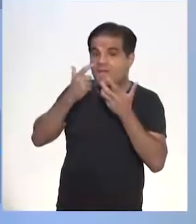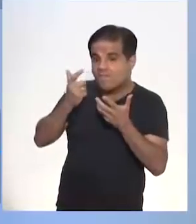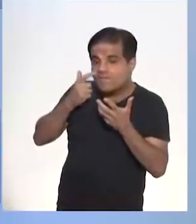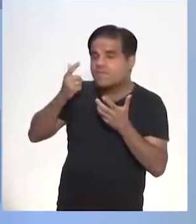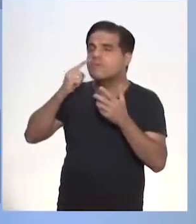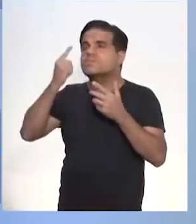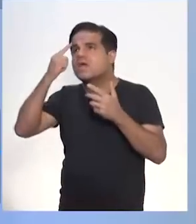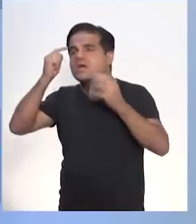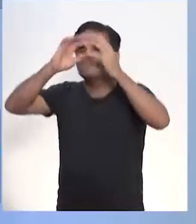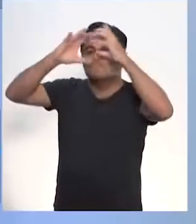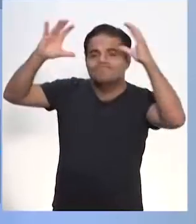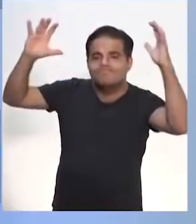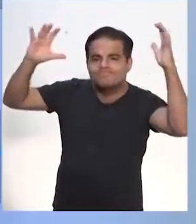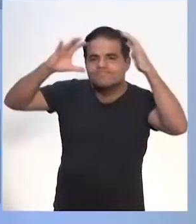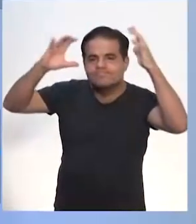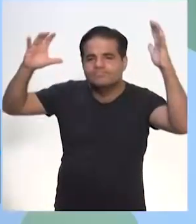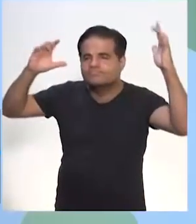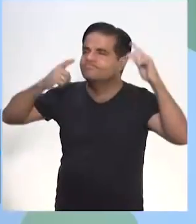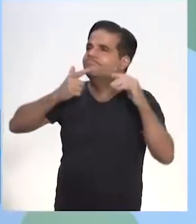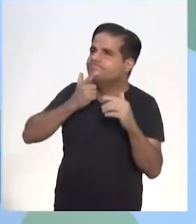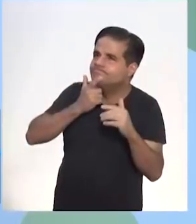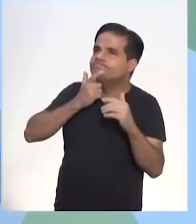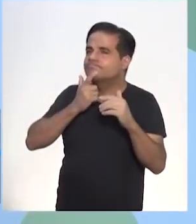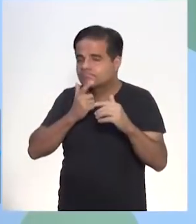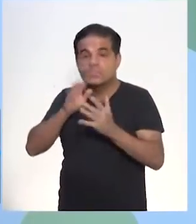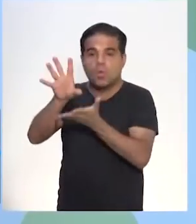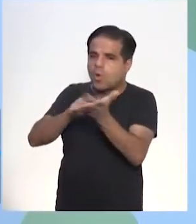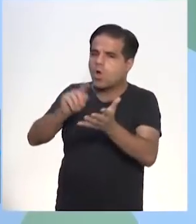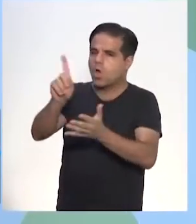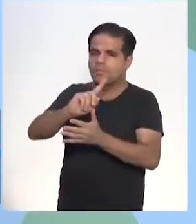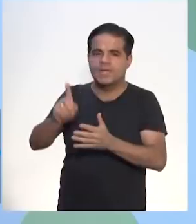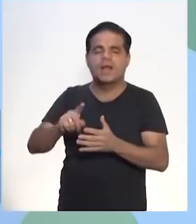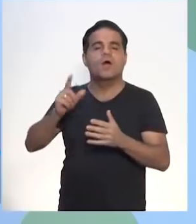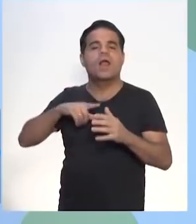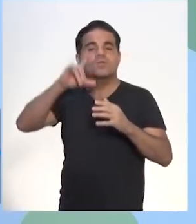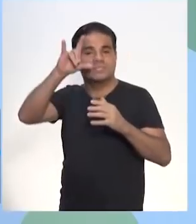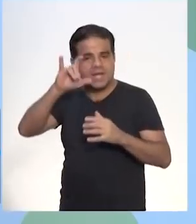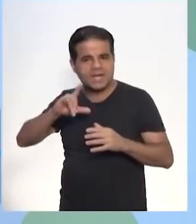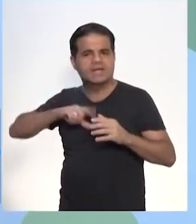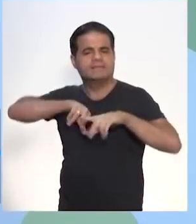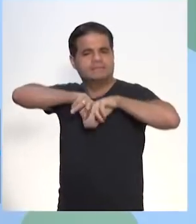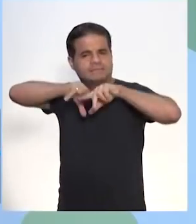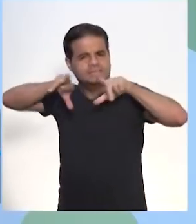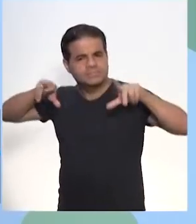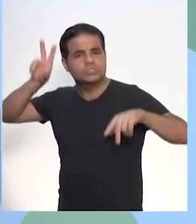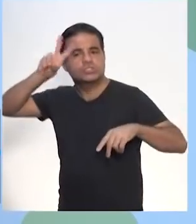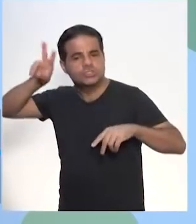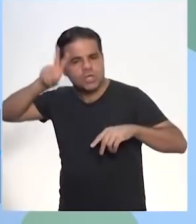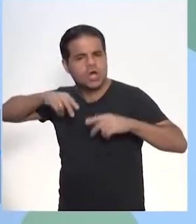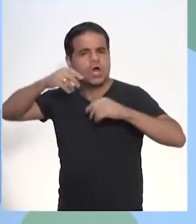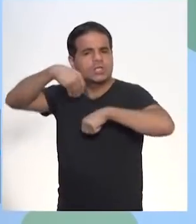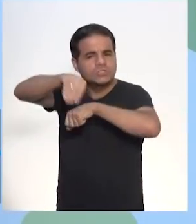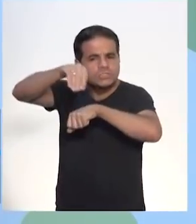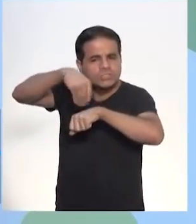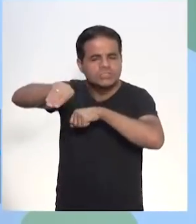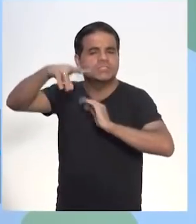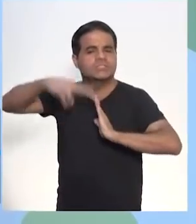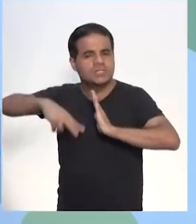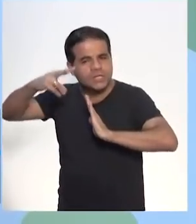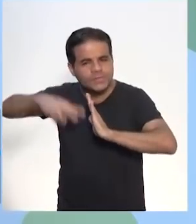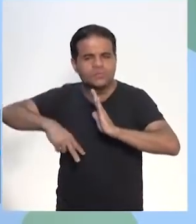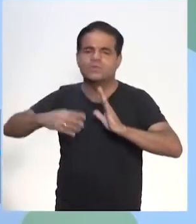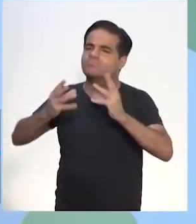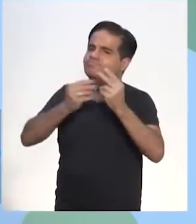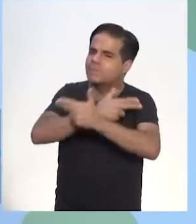faz do seu jeito, O né? Instagram é aquele que tem spoilers, memes, tem quadrinhos, tem dicas de leitura.